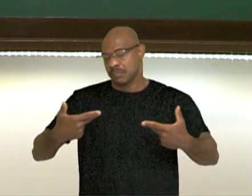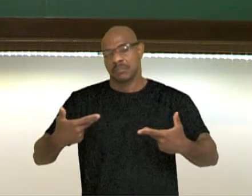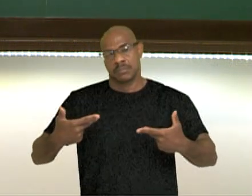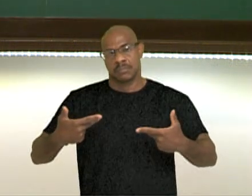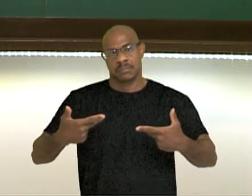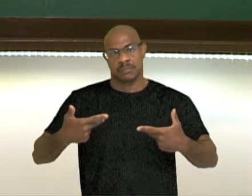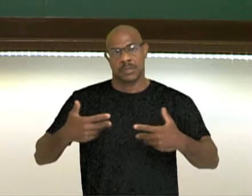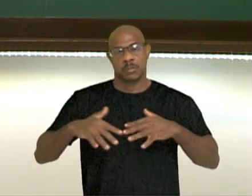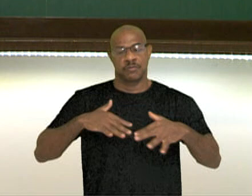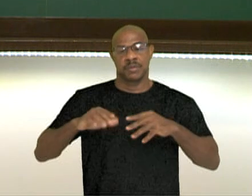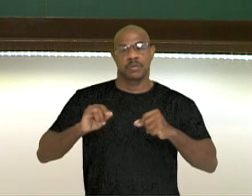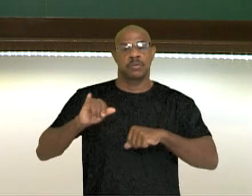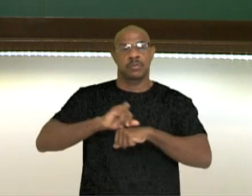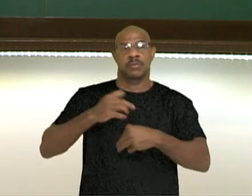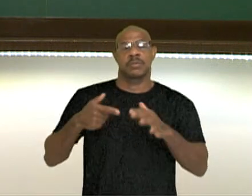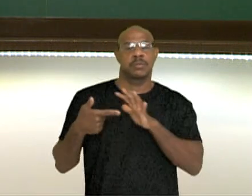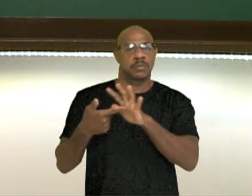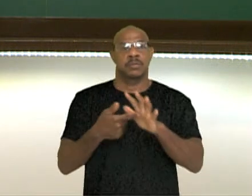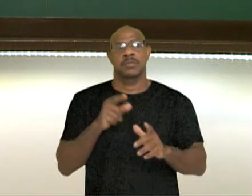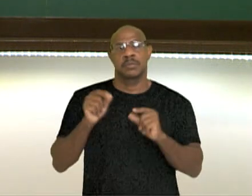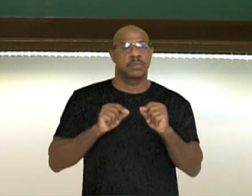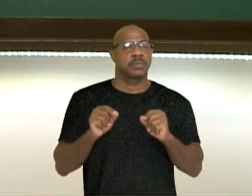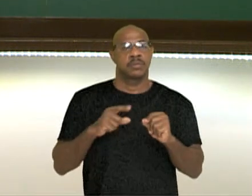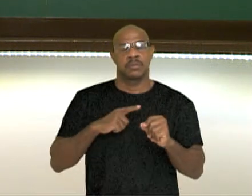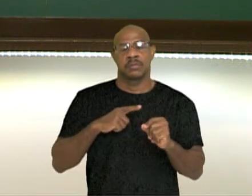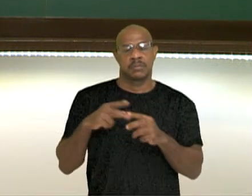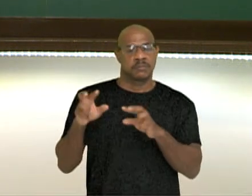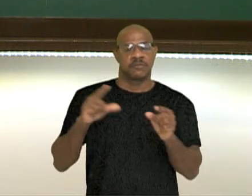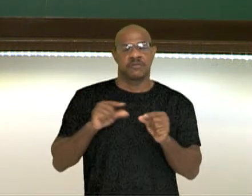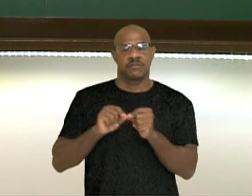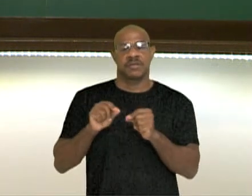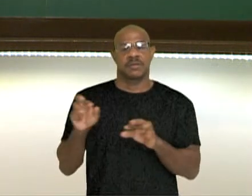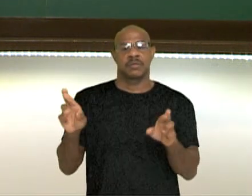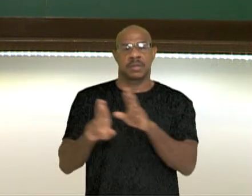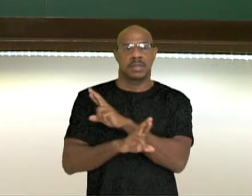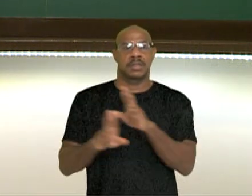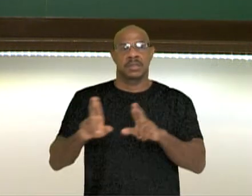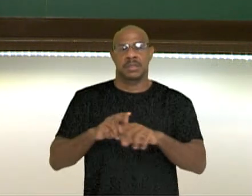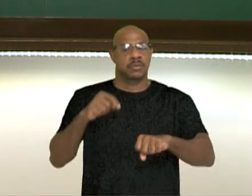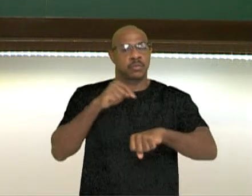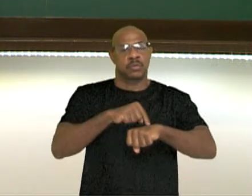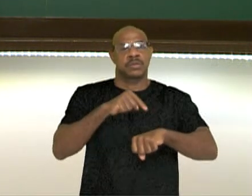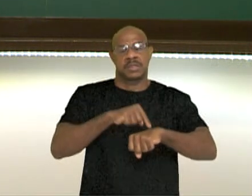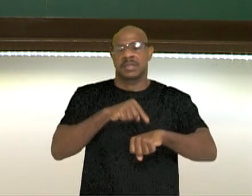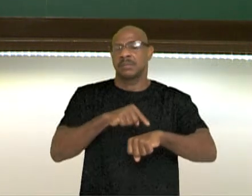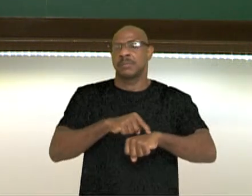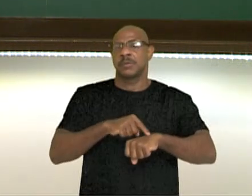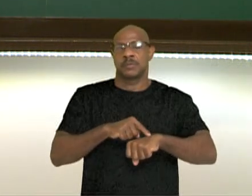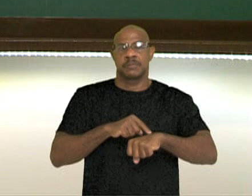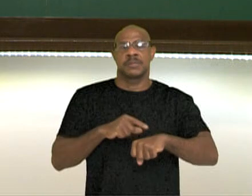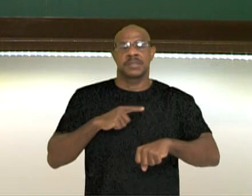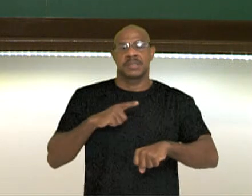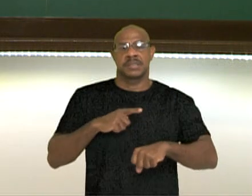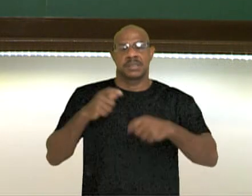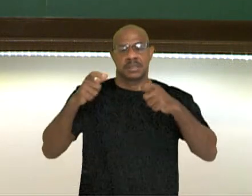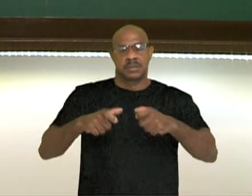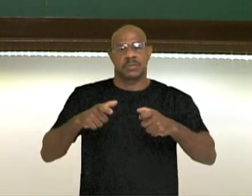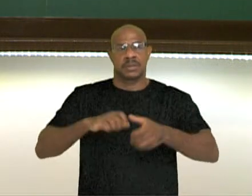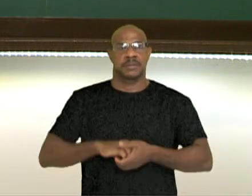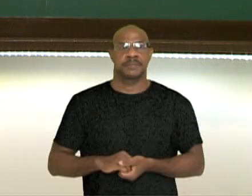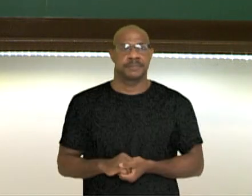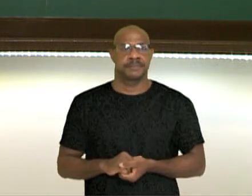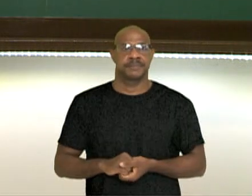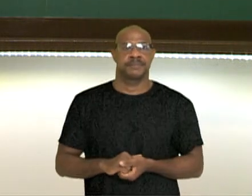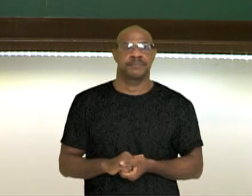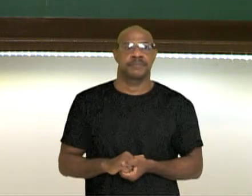deslocamento que está sendo representado e analisado fazendo uma relação do tempo com o instante que ele está ocupando. Beleza?